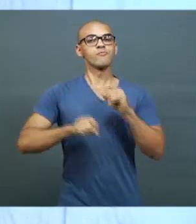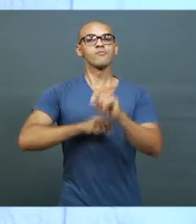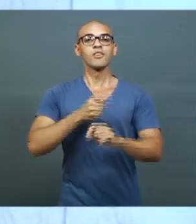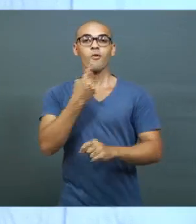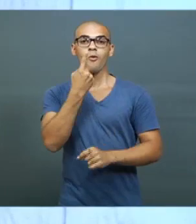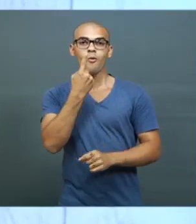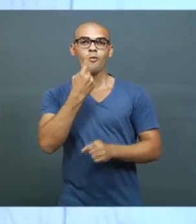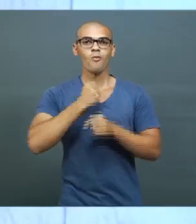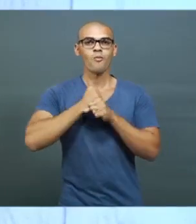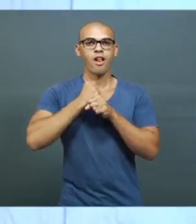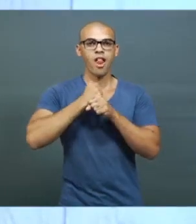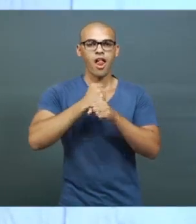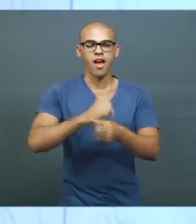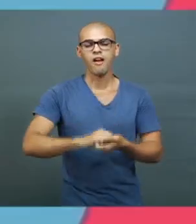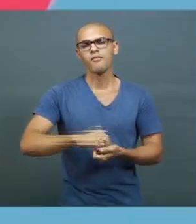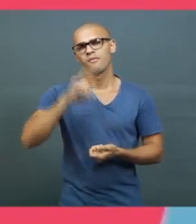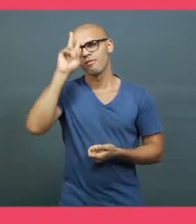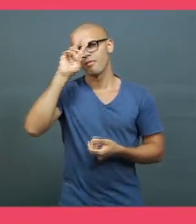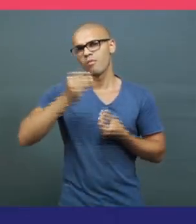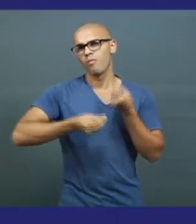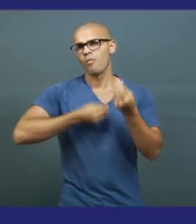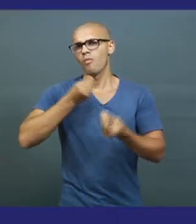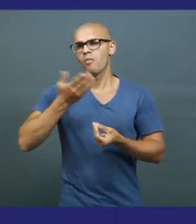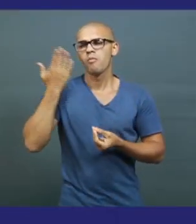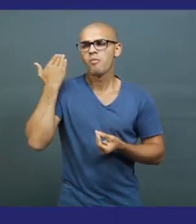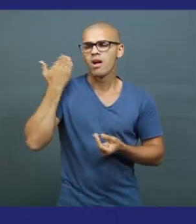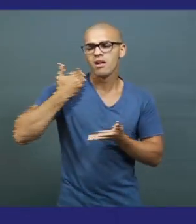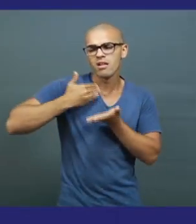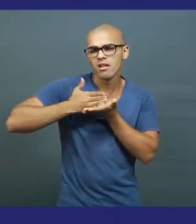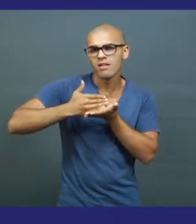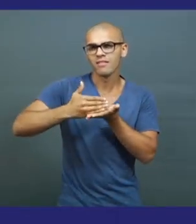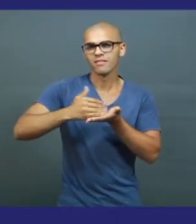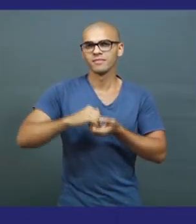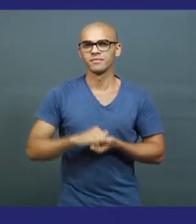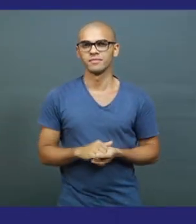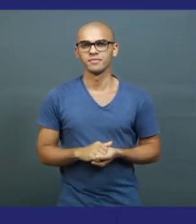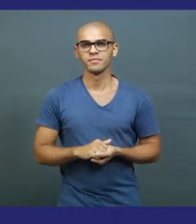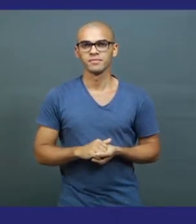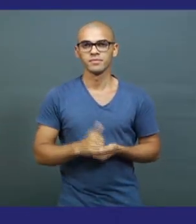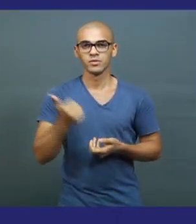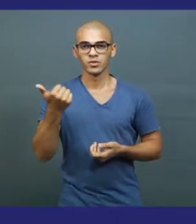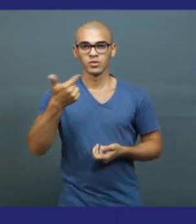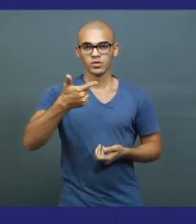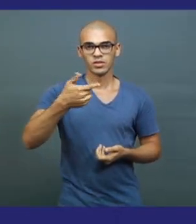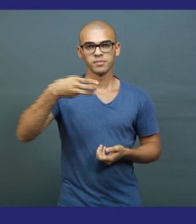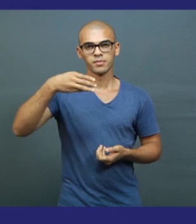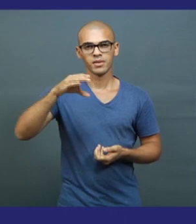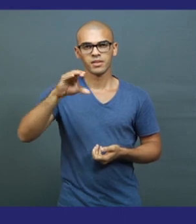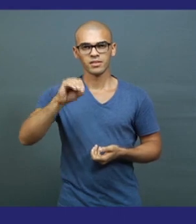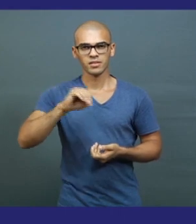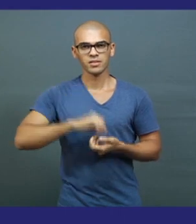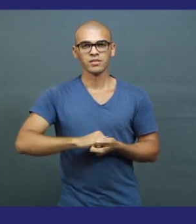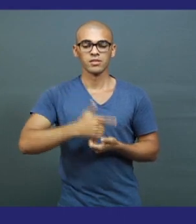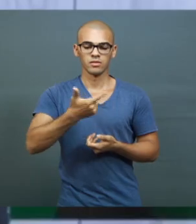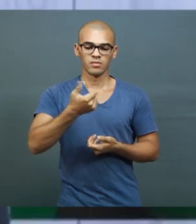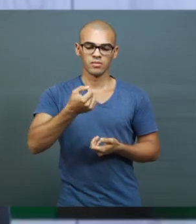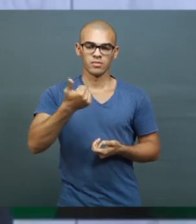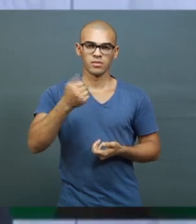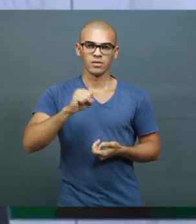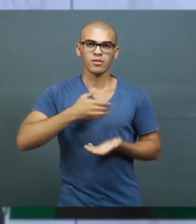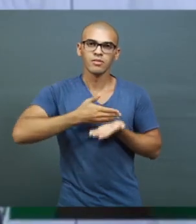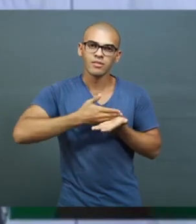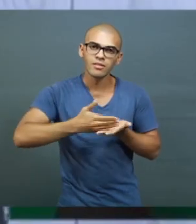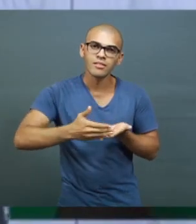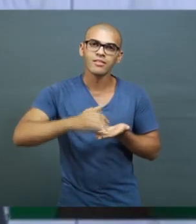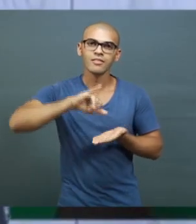como tudo começou. No dia 12 de março de 2018, estreou o Jornal da UFO. A